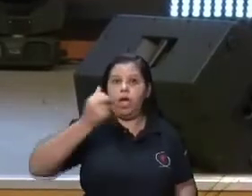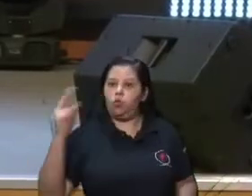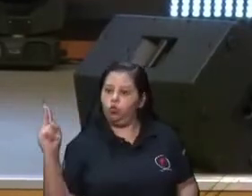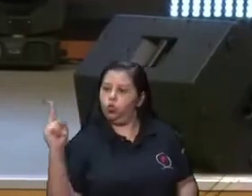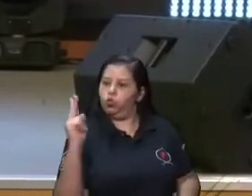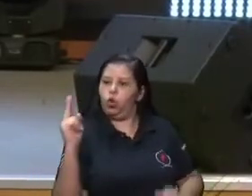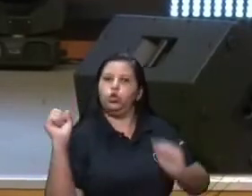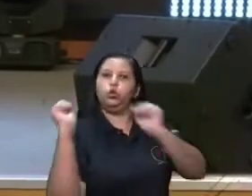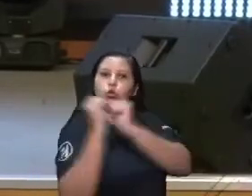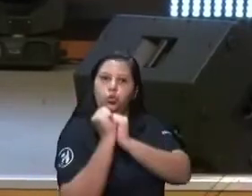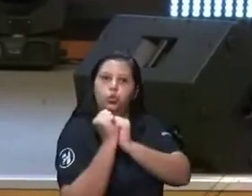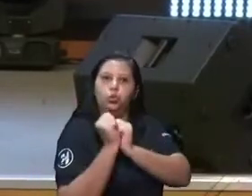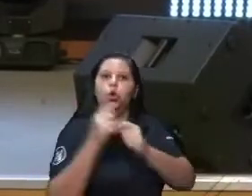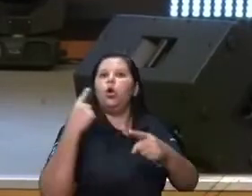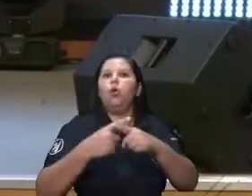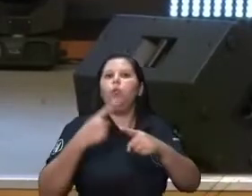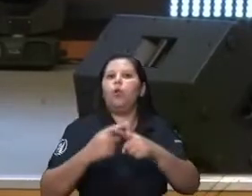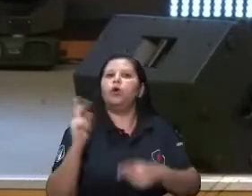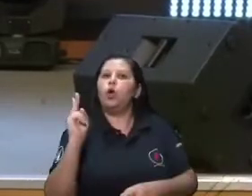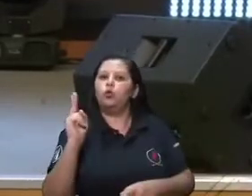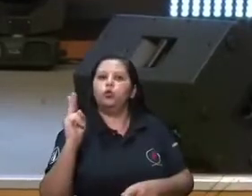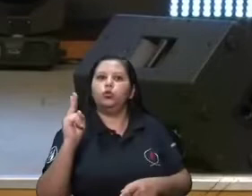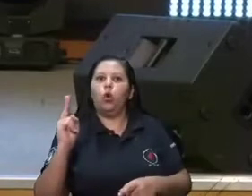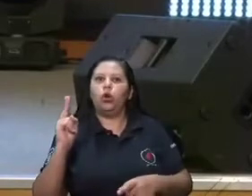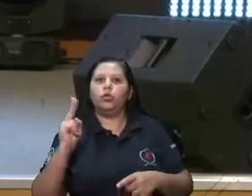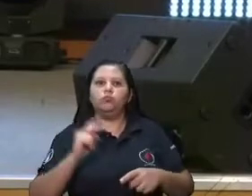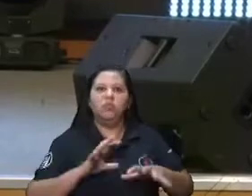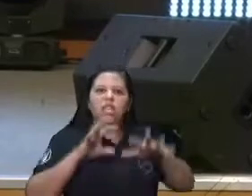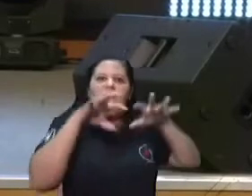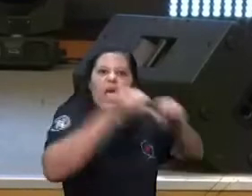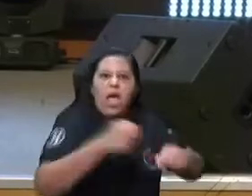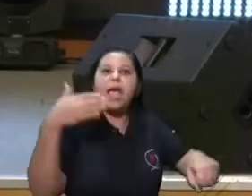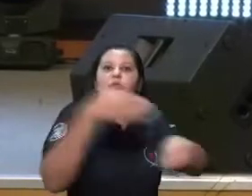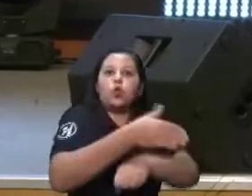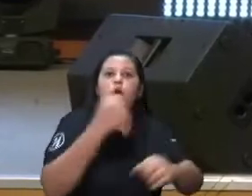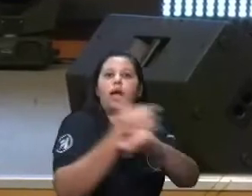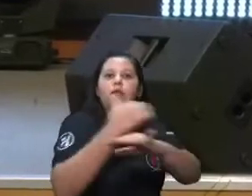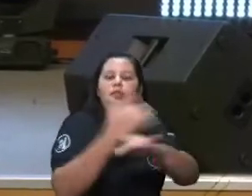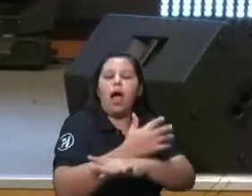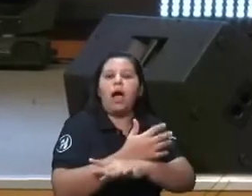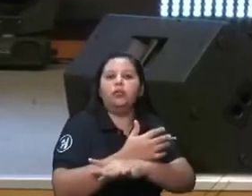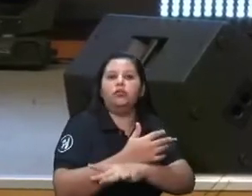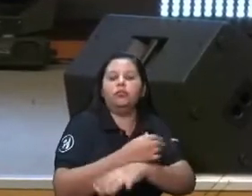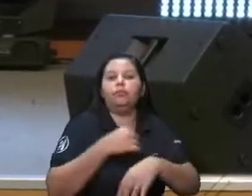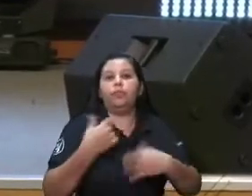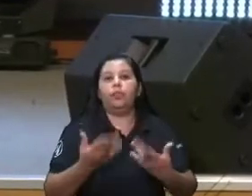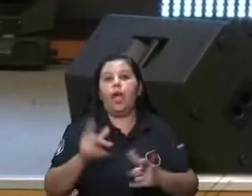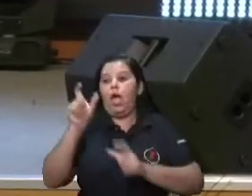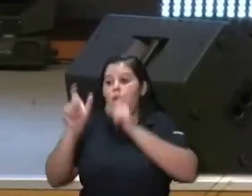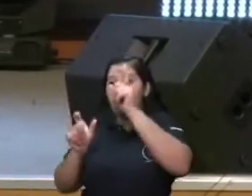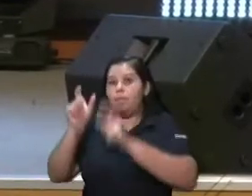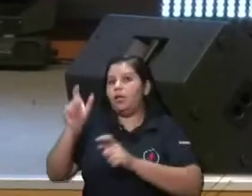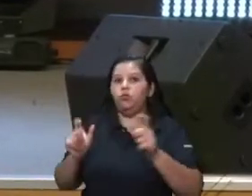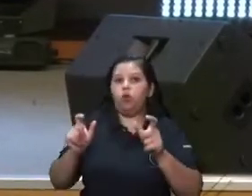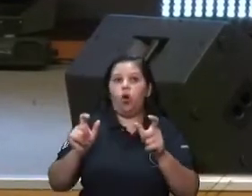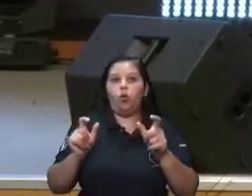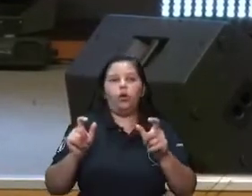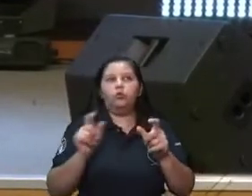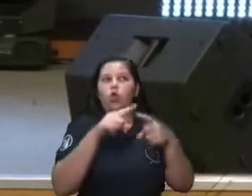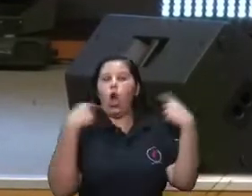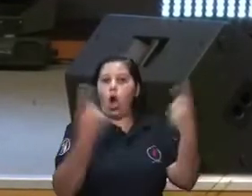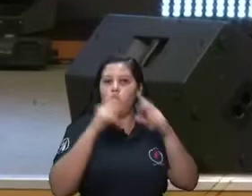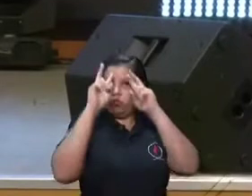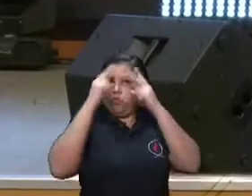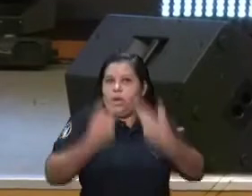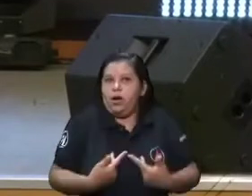lideraram juntos o ataque aos homens de Siquém. E pessoas naturais não conseguem desassociar algumas